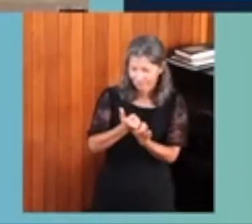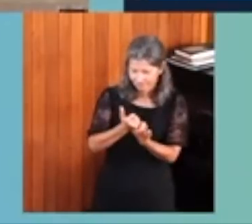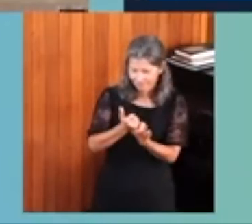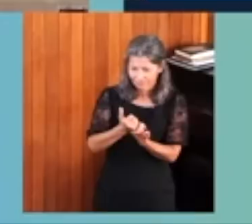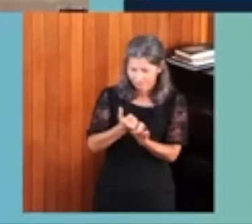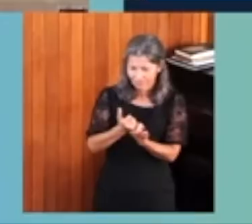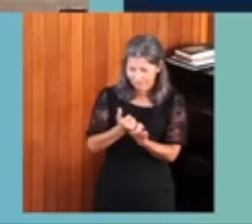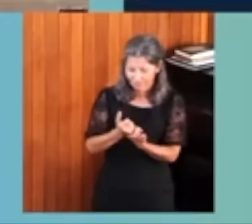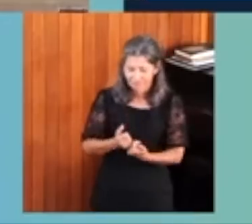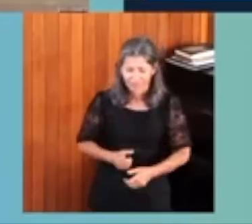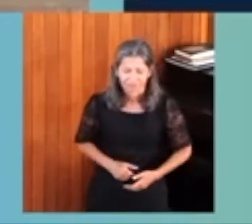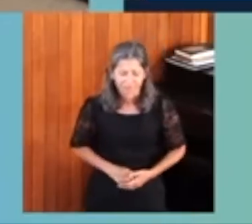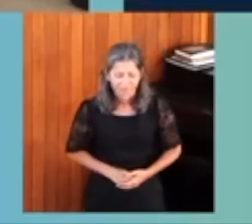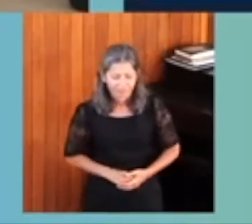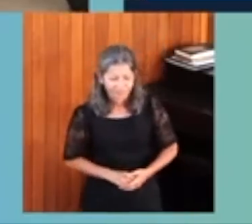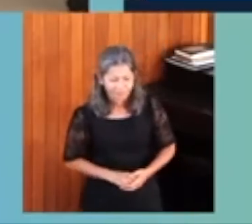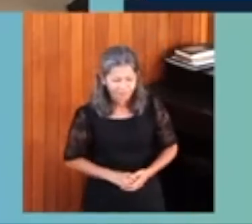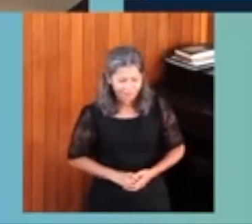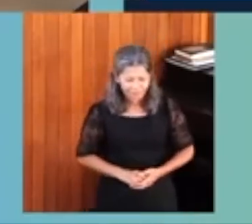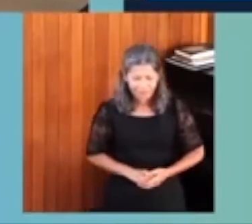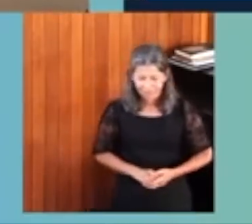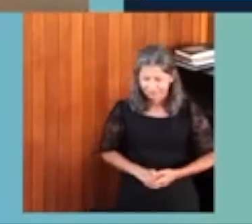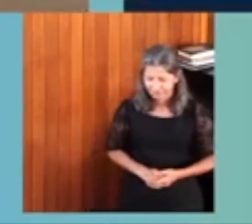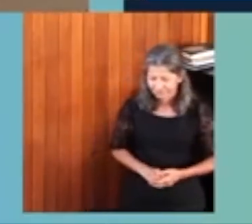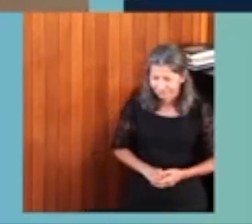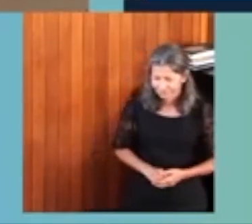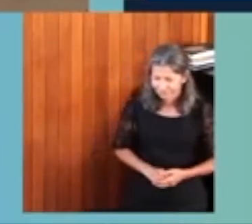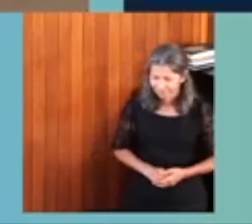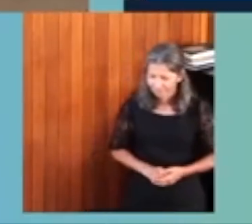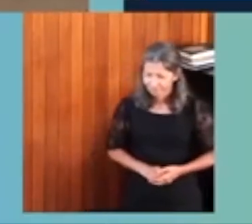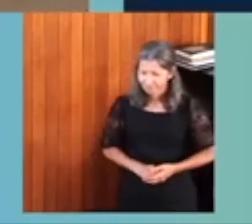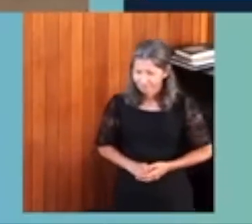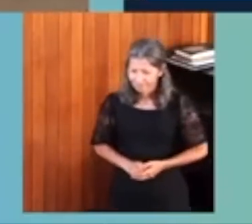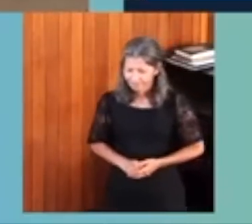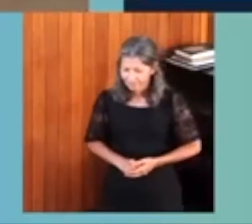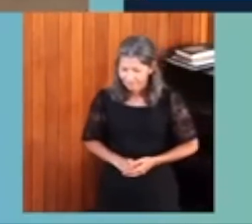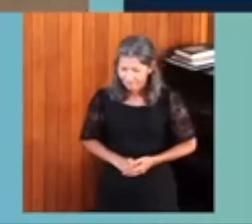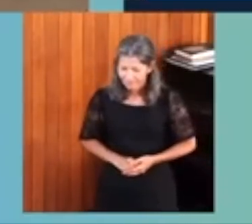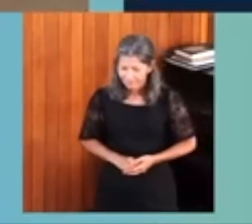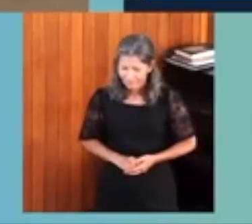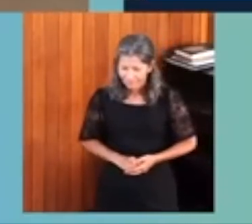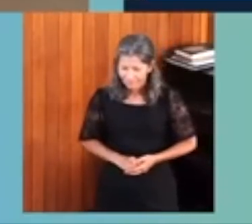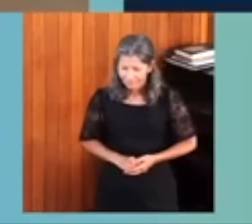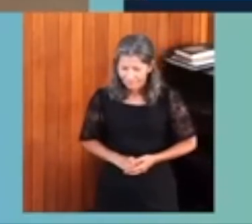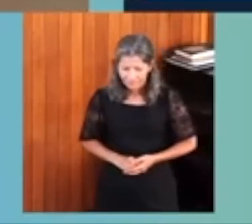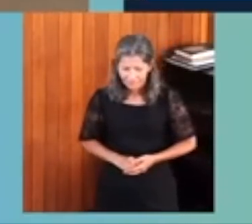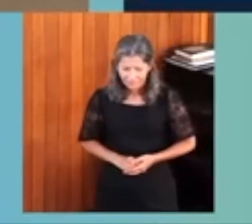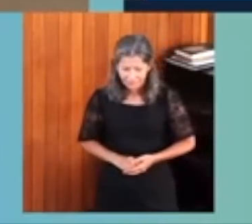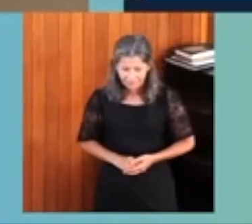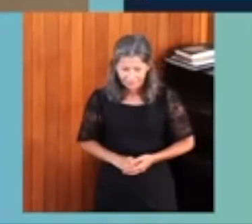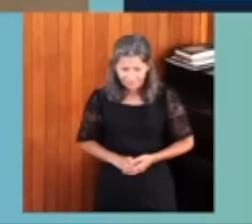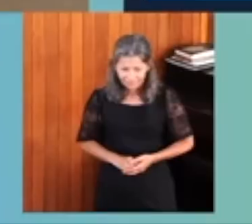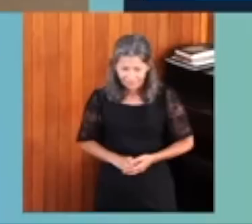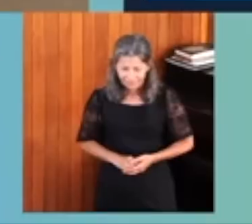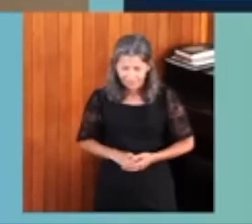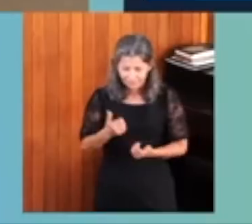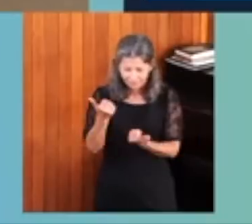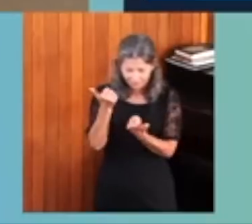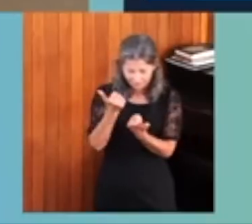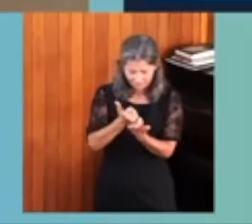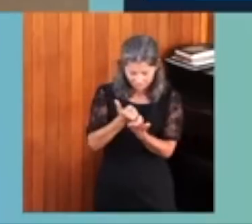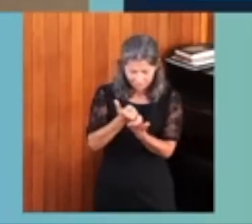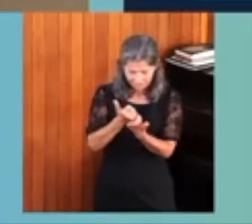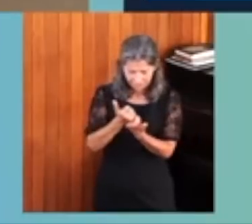o selo de Deus para terem a salvação garantida? Eu queria ter mais tempo para explorar esse assunto, porque